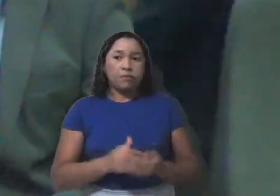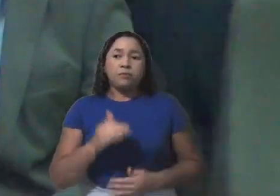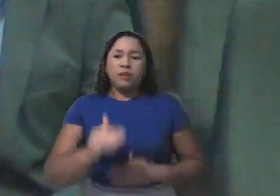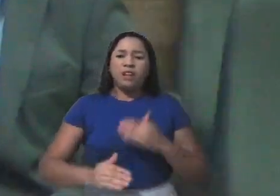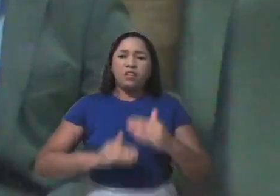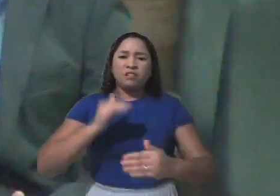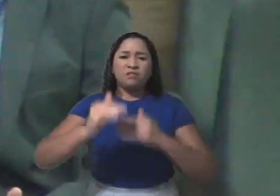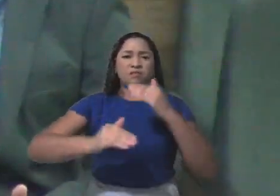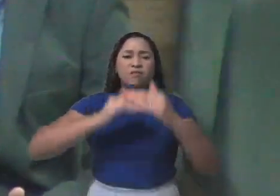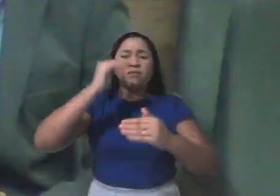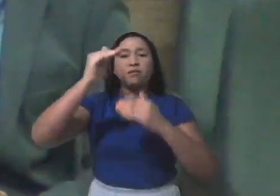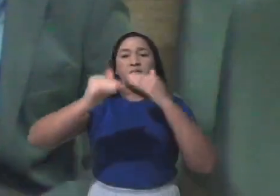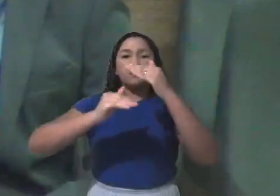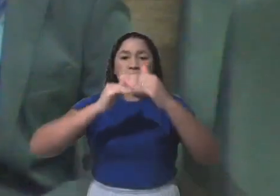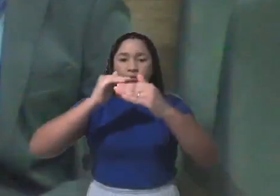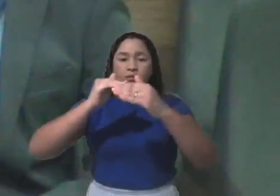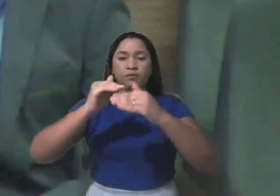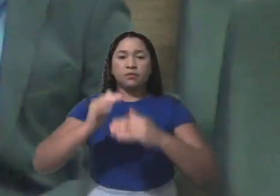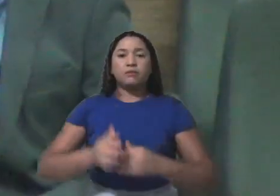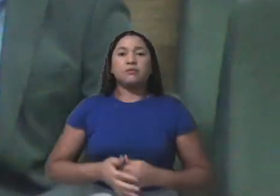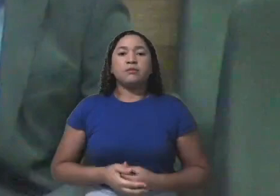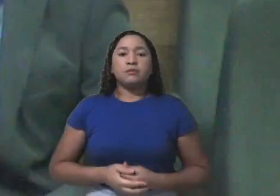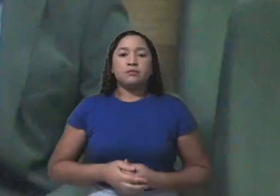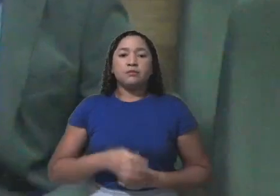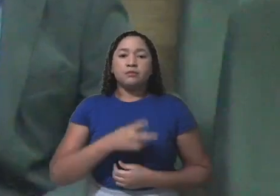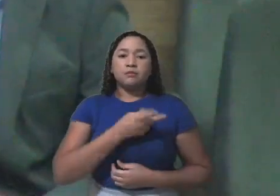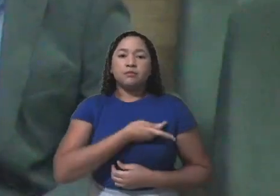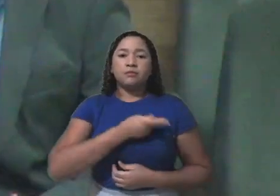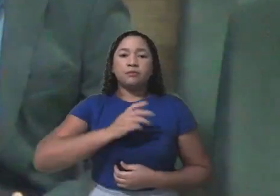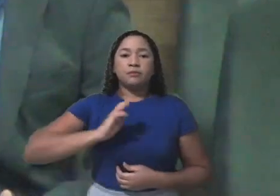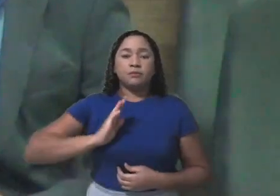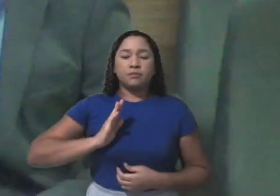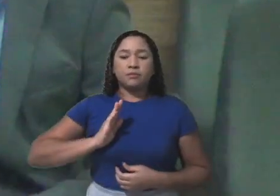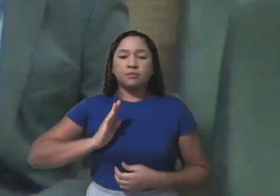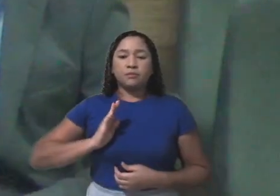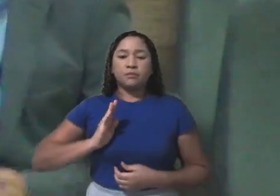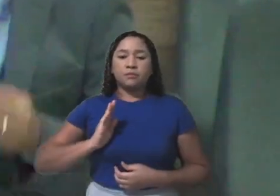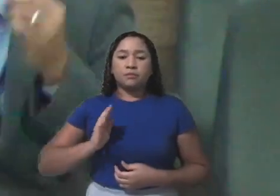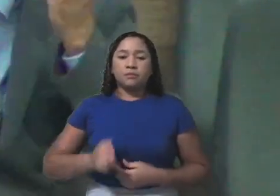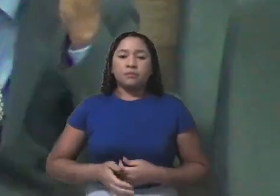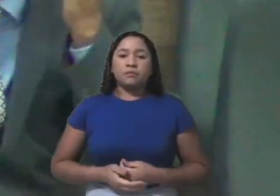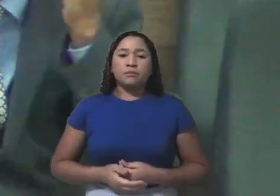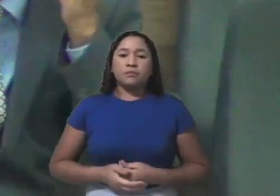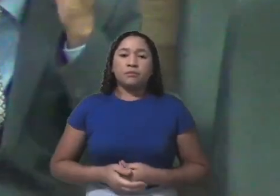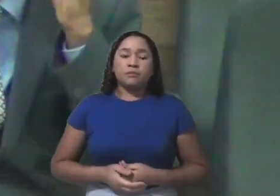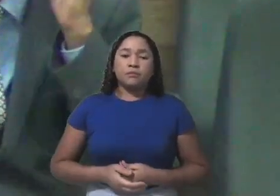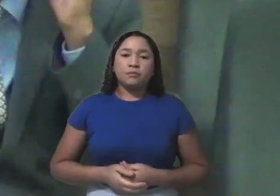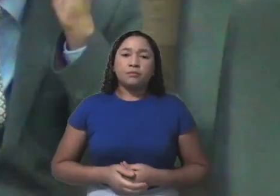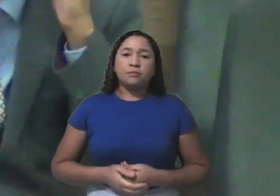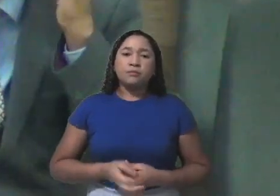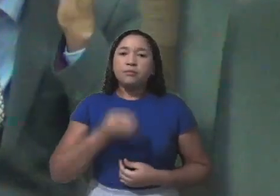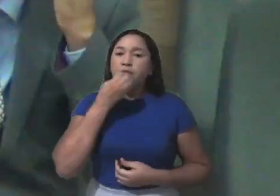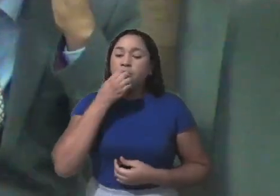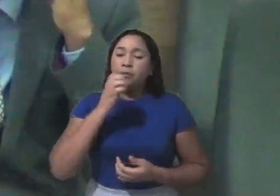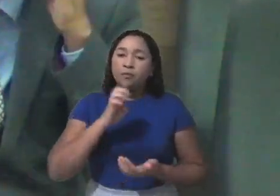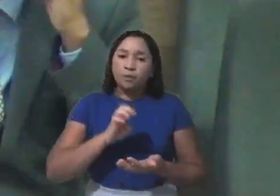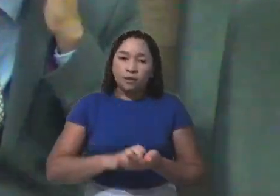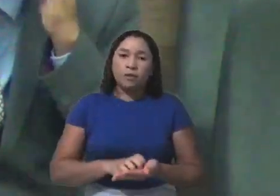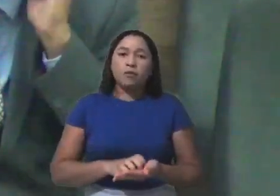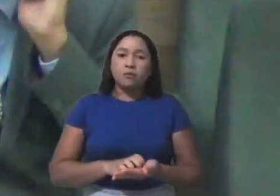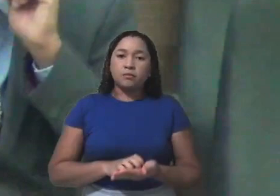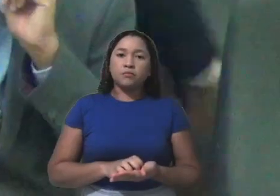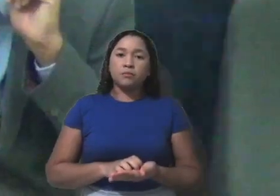tais quais os irmãos, quais os hebreus, originários ou destinatários da epístola.